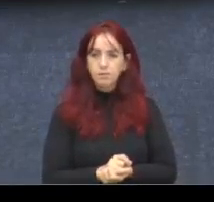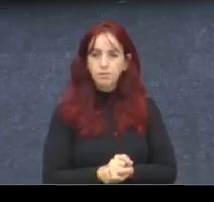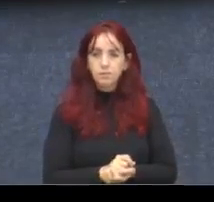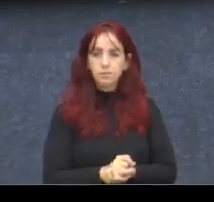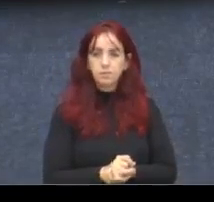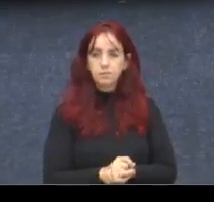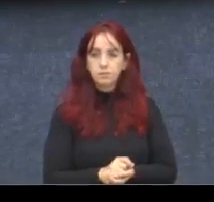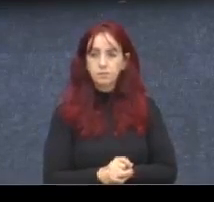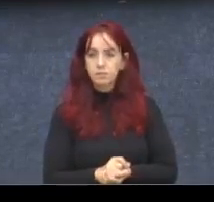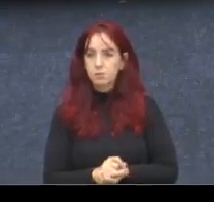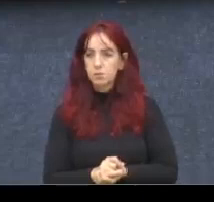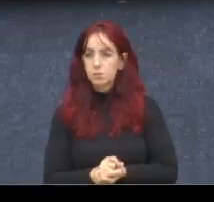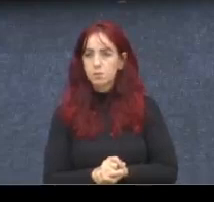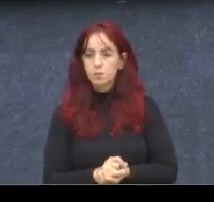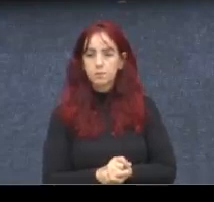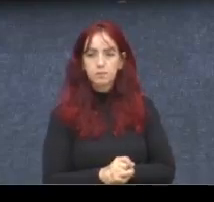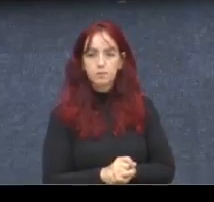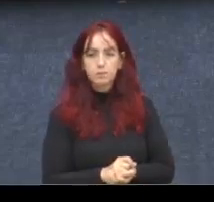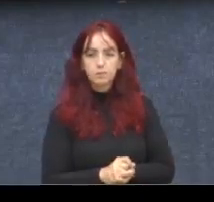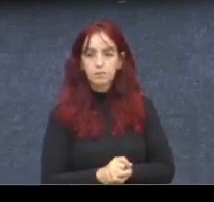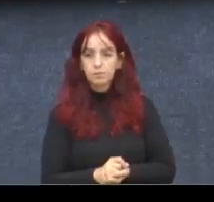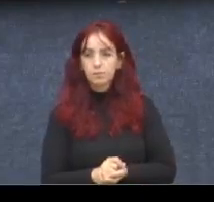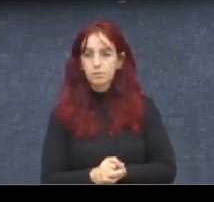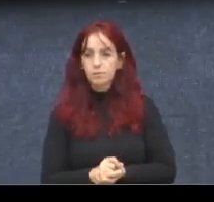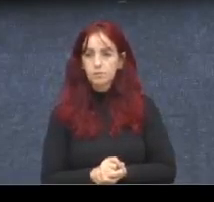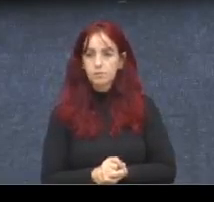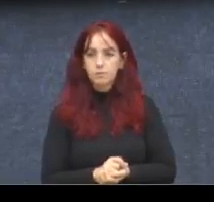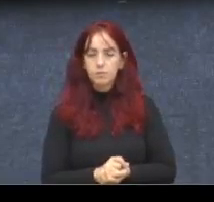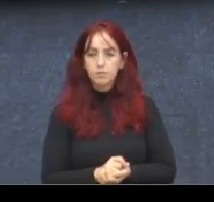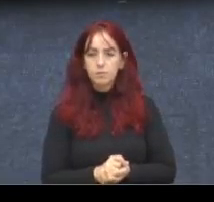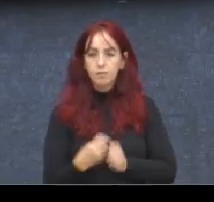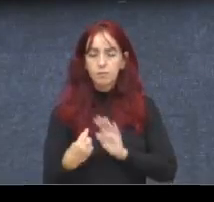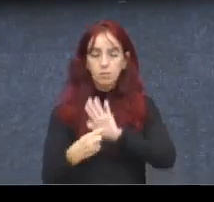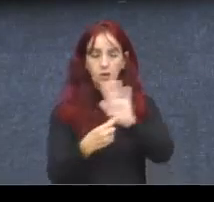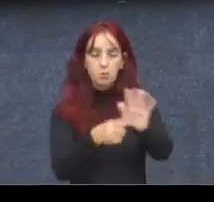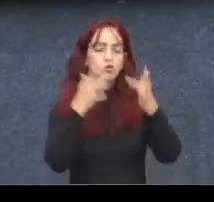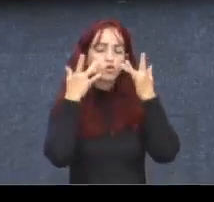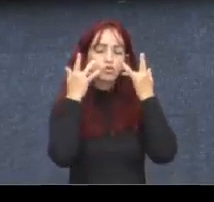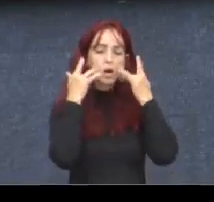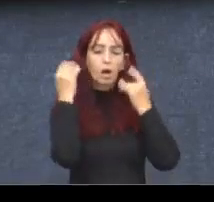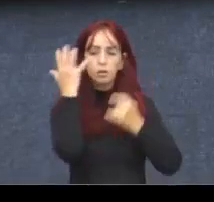nos pontos principais do percurso belíssimas peças sacras.